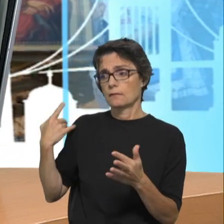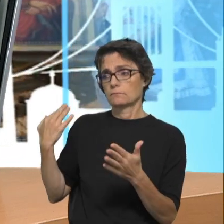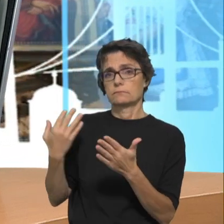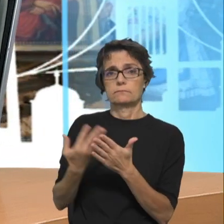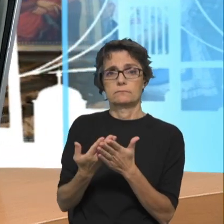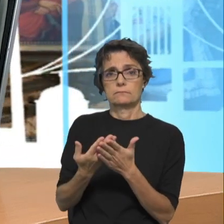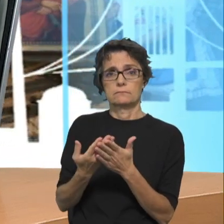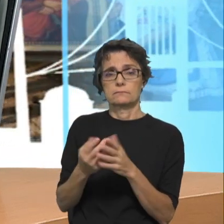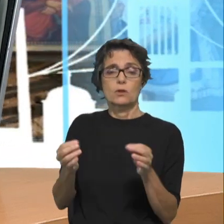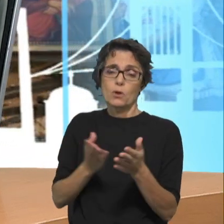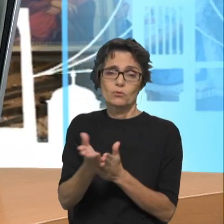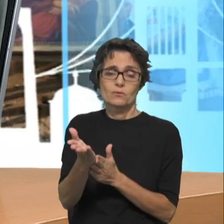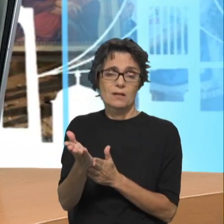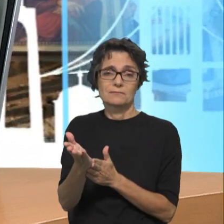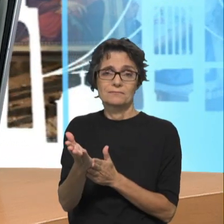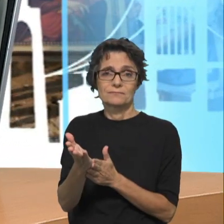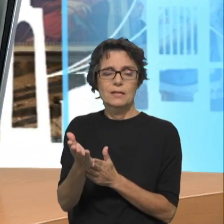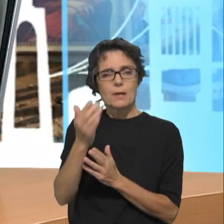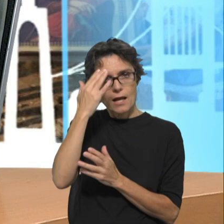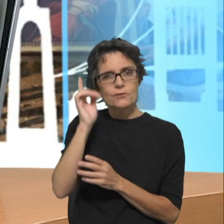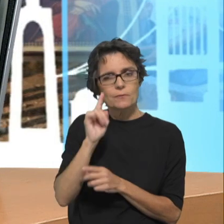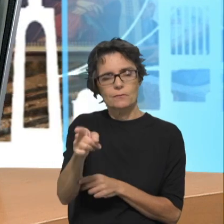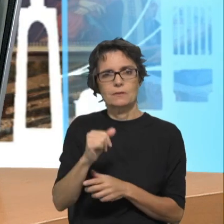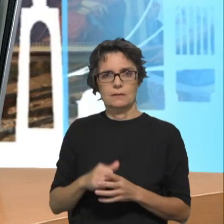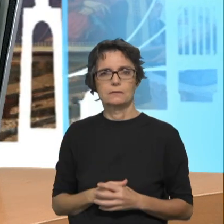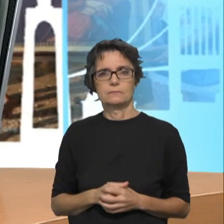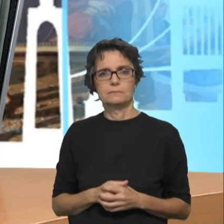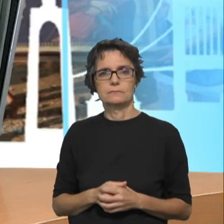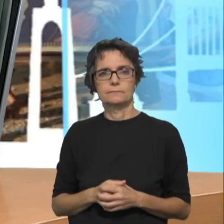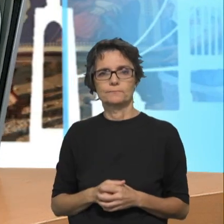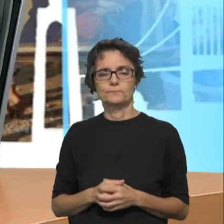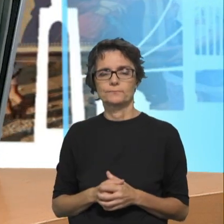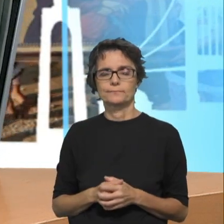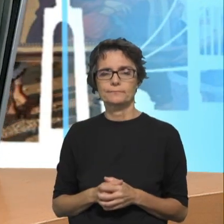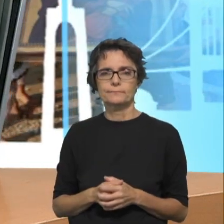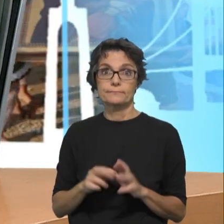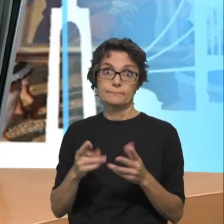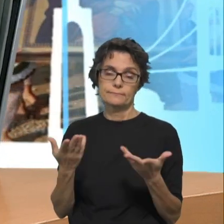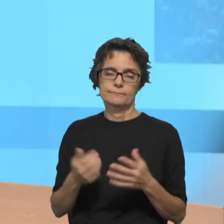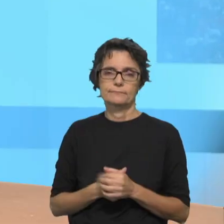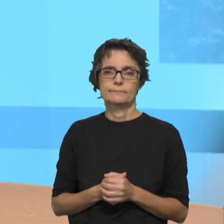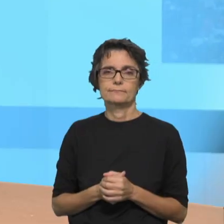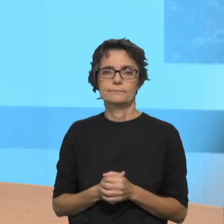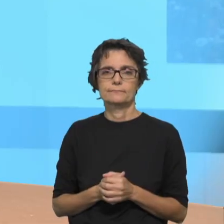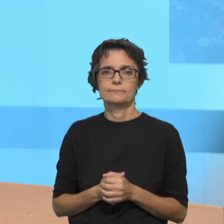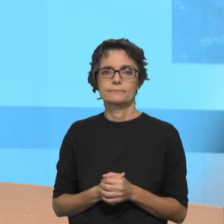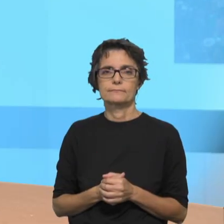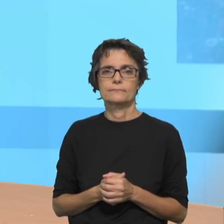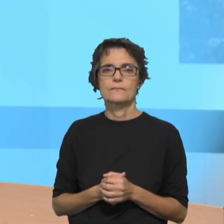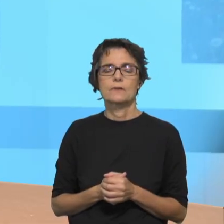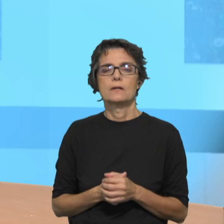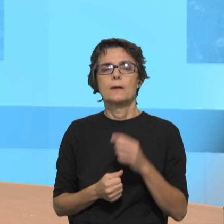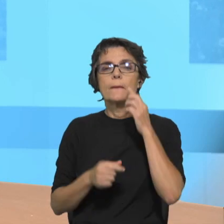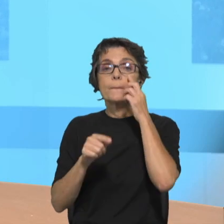que, ao fim, eu acho que fazem algum sentido. E, portanto, é essa a expectativa. Um objetivo do Dr. Traquina, que é presidente desta